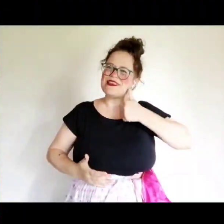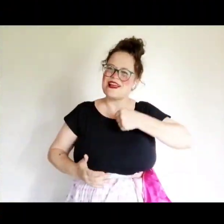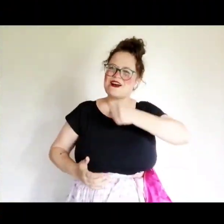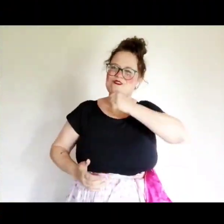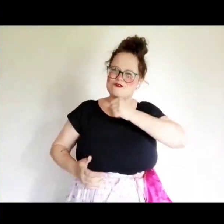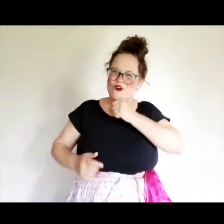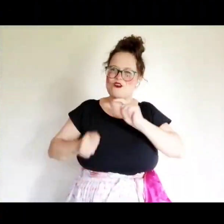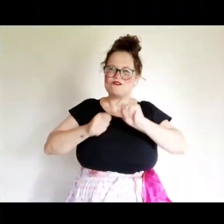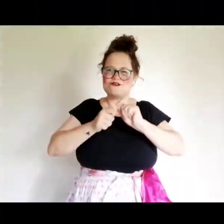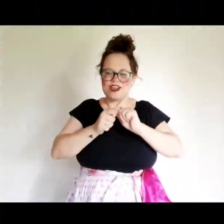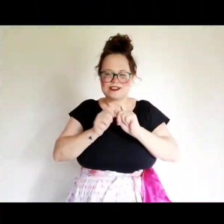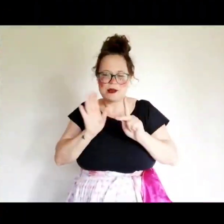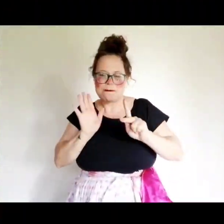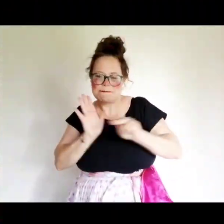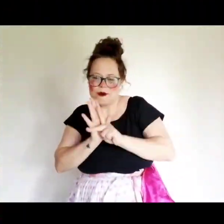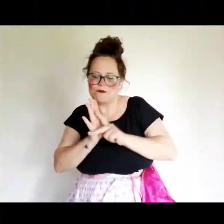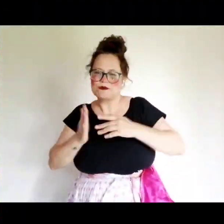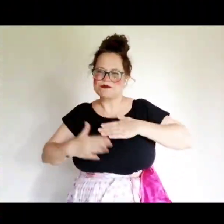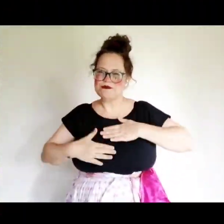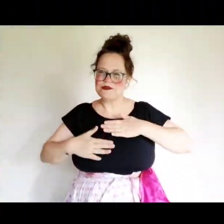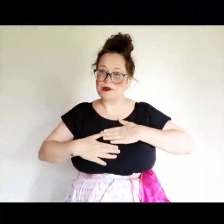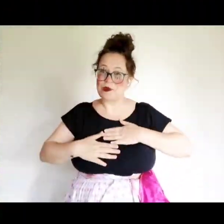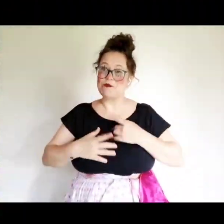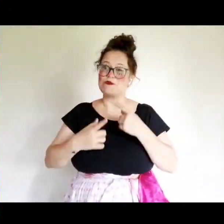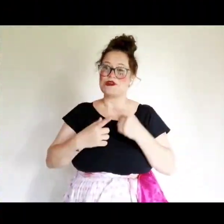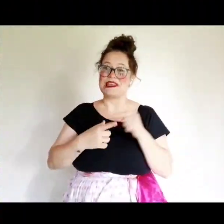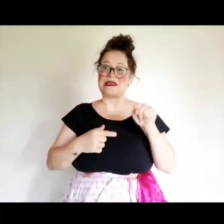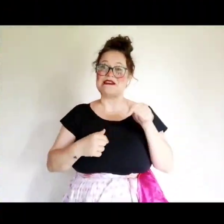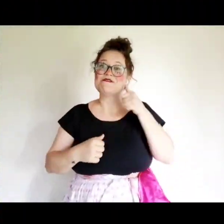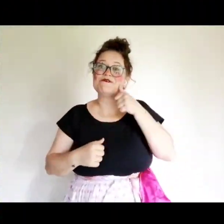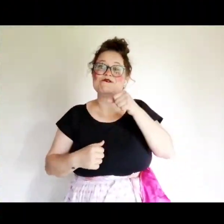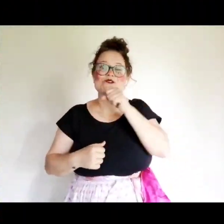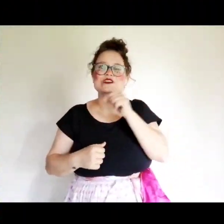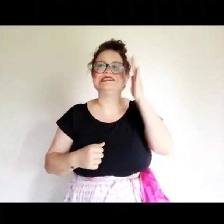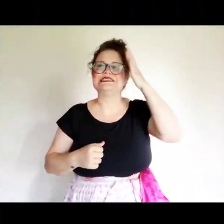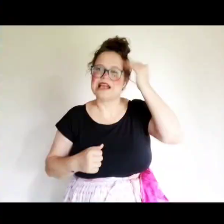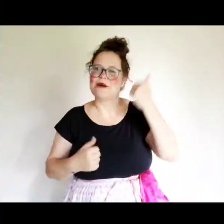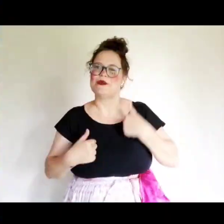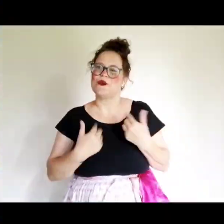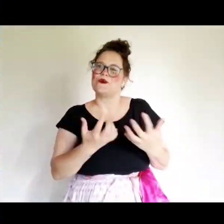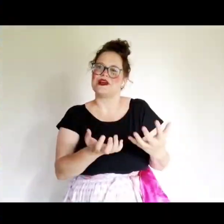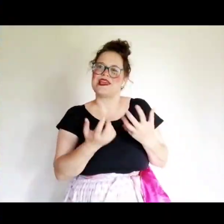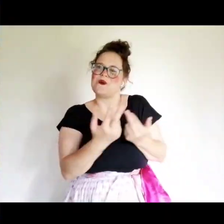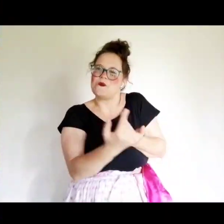mim. Que ela sabia que eu queria ser a boneca de pano.